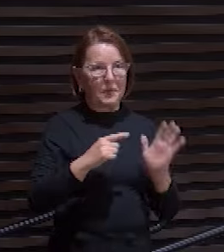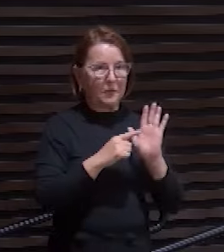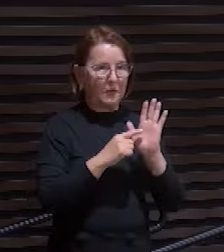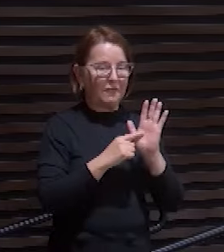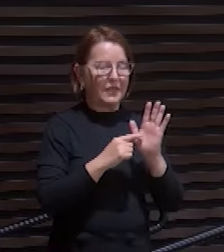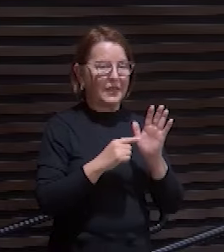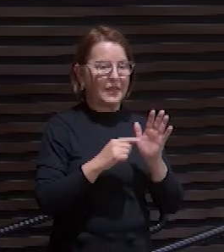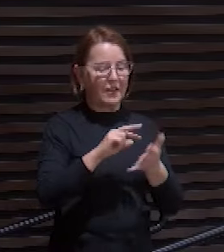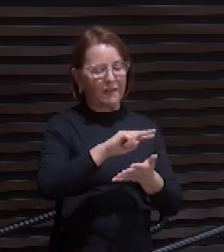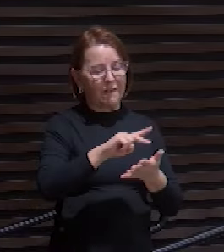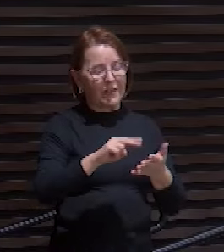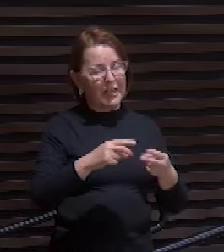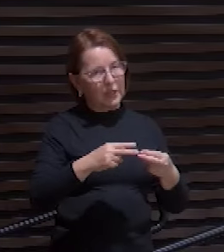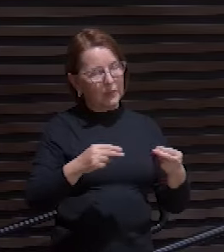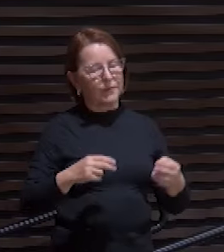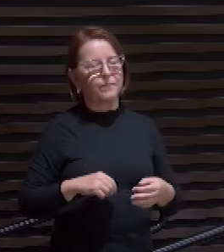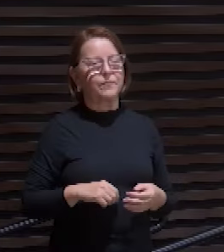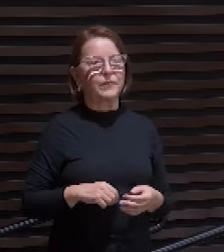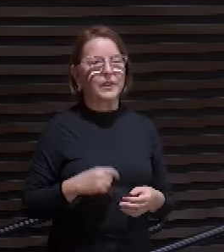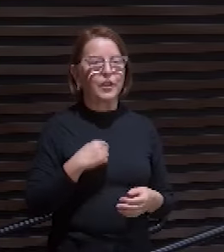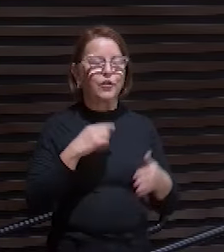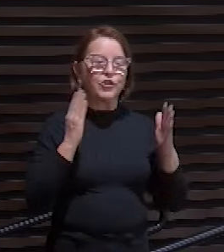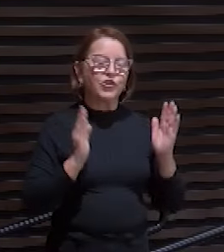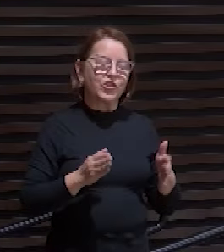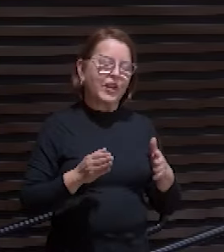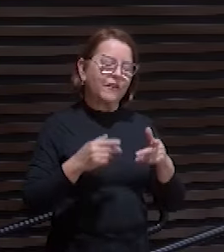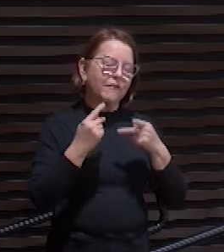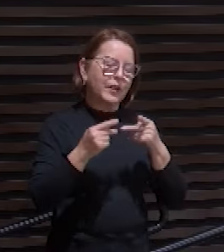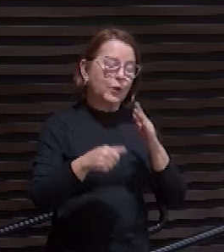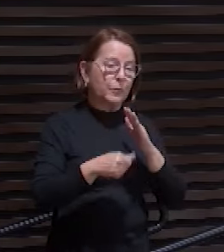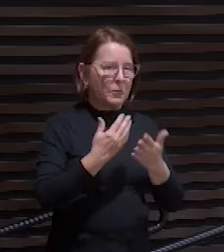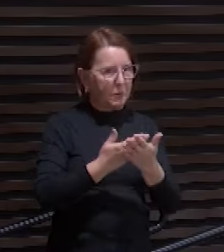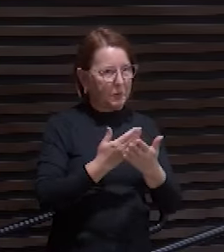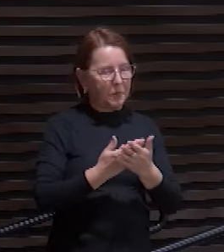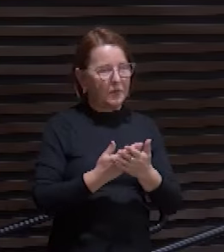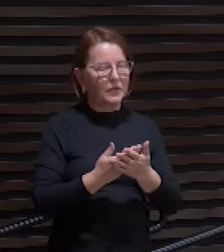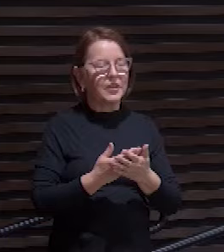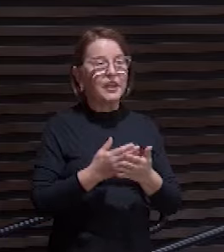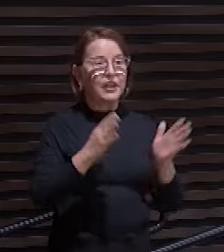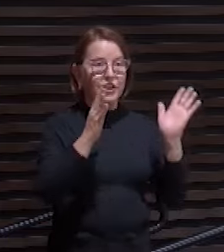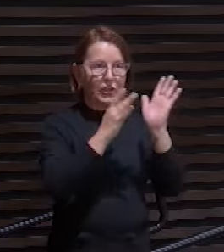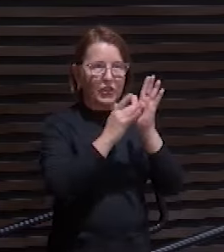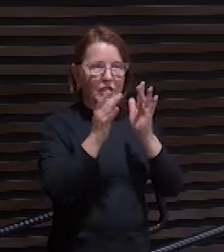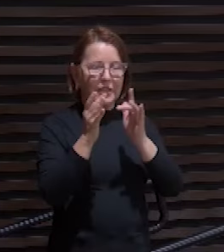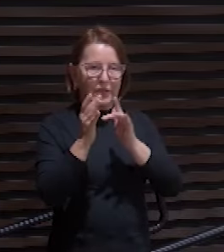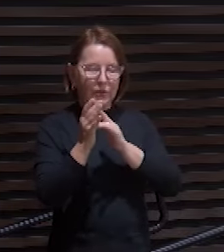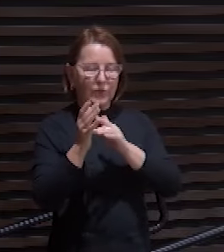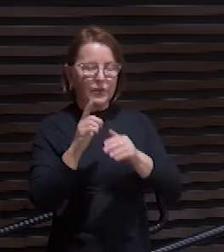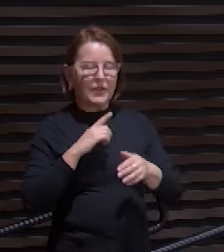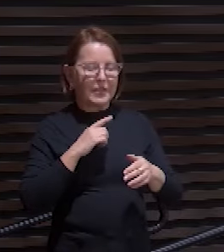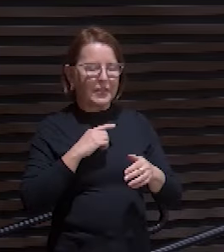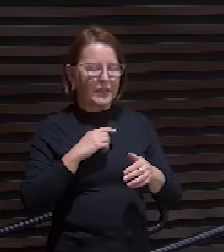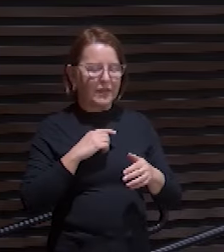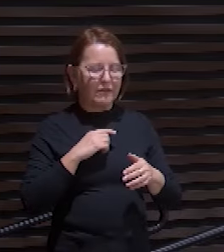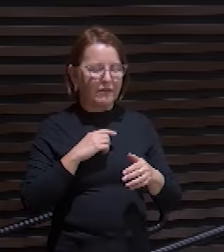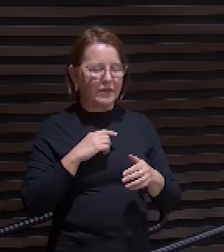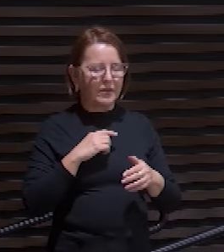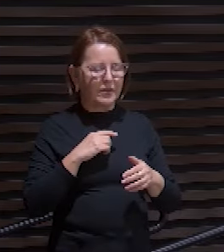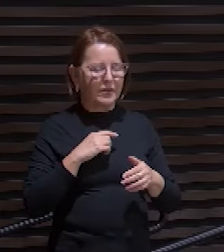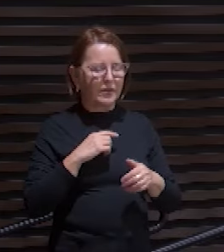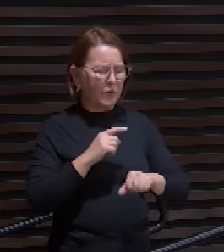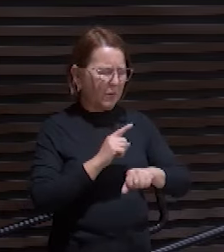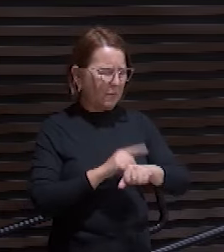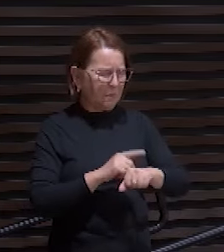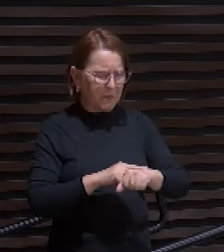Eu já disse aqui no nosso primeiro estudo, nós falamos sobre Jesus, quando ele passou por um quadro de aflição, de medo, de angústia,